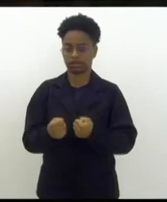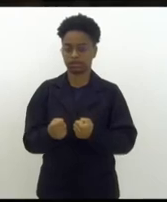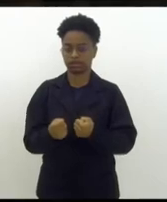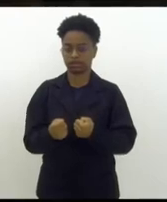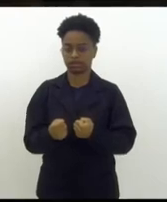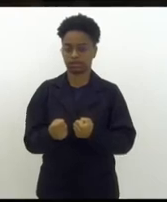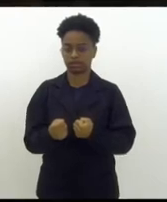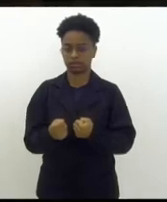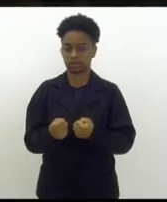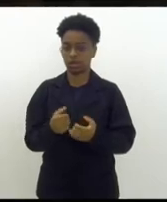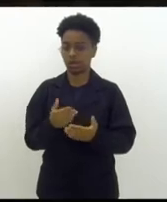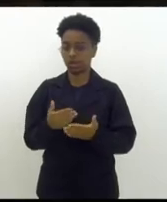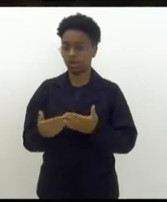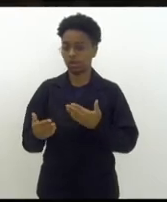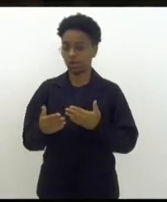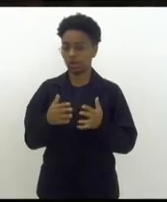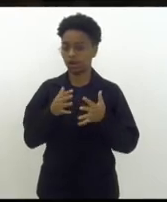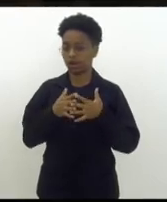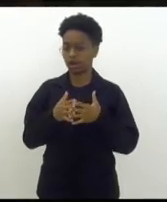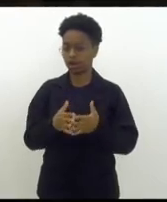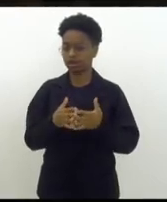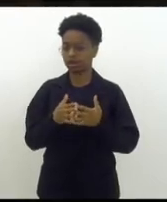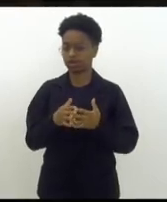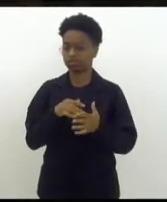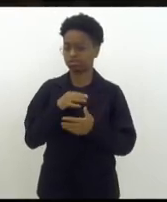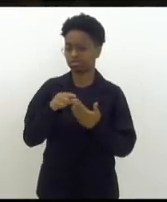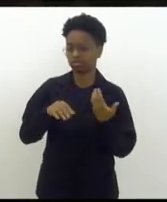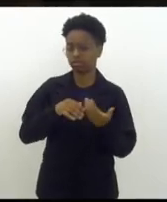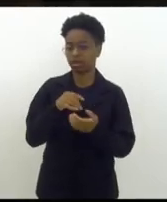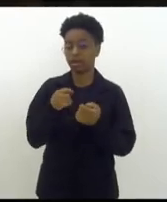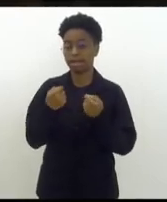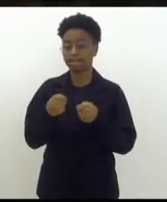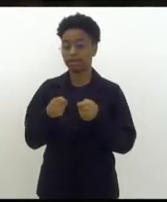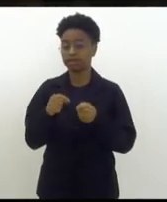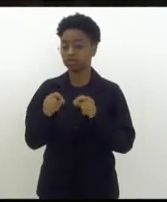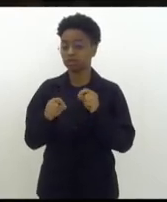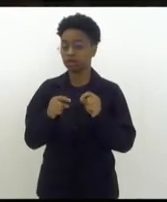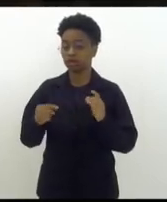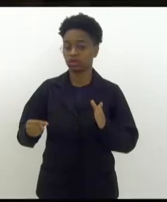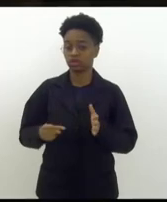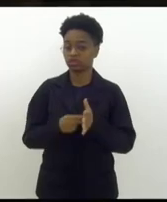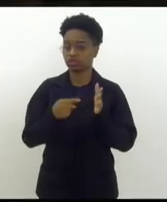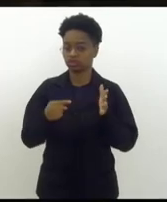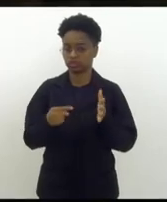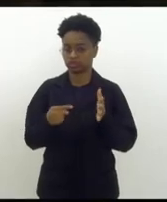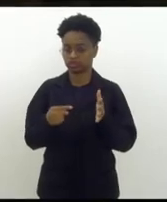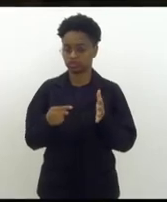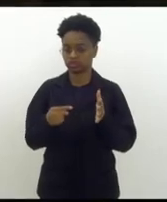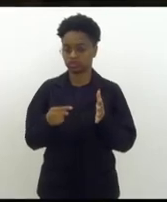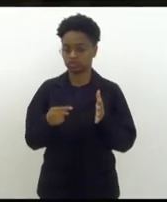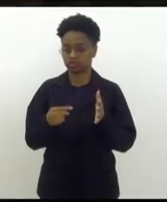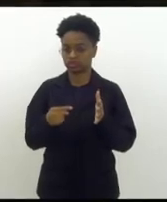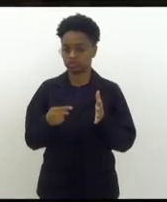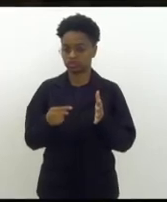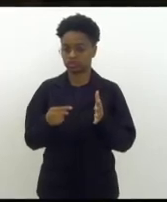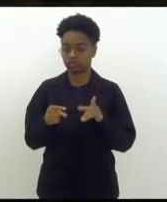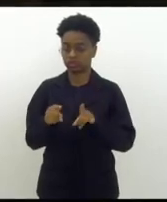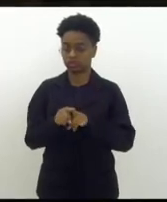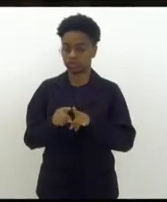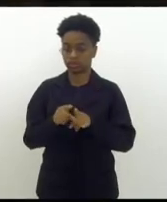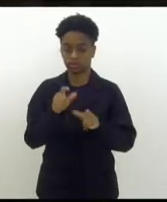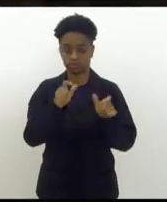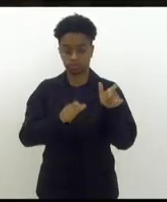que toda a truculência tem que ser denunciada E os